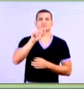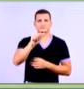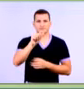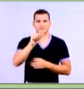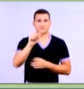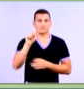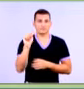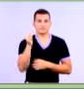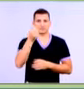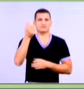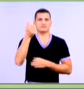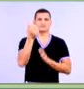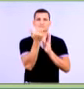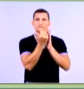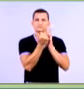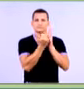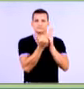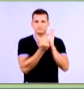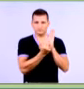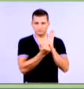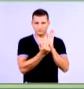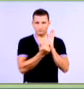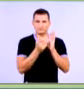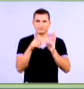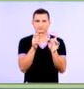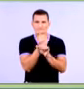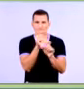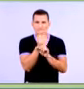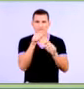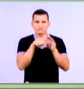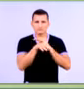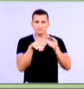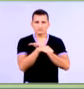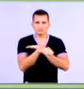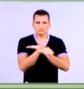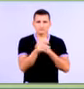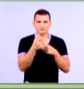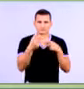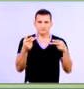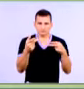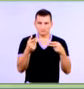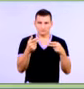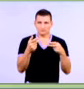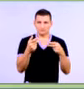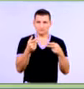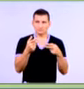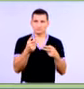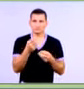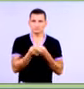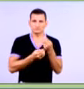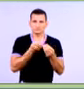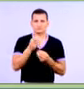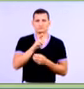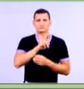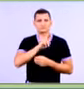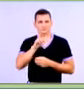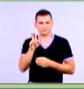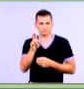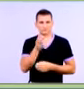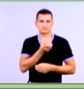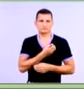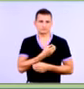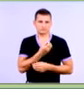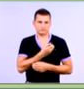né? É uma estrutura que armazena elementos dispostos um após o outro, como nomes,